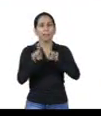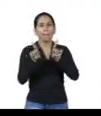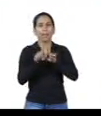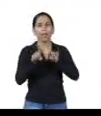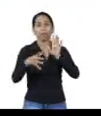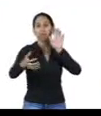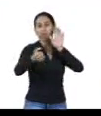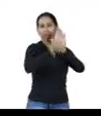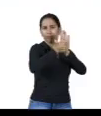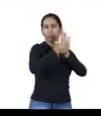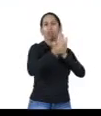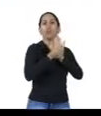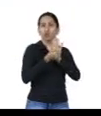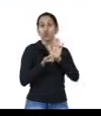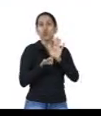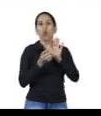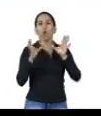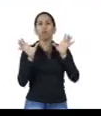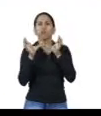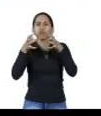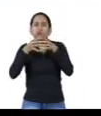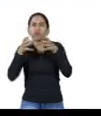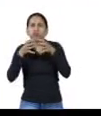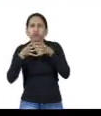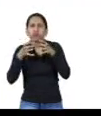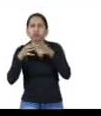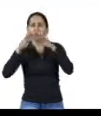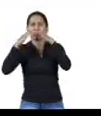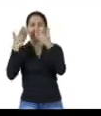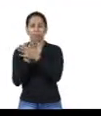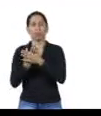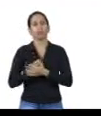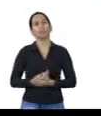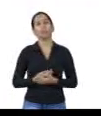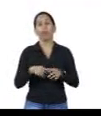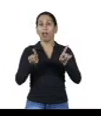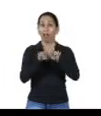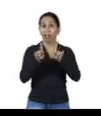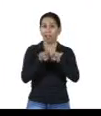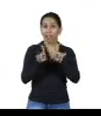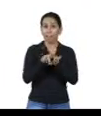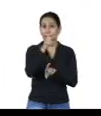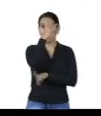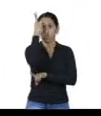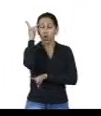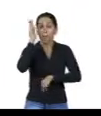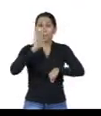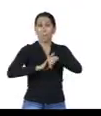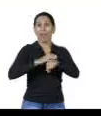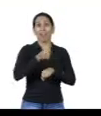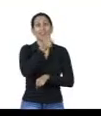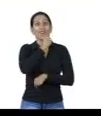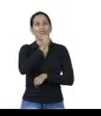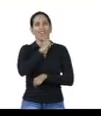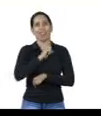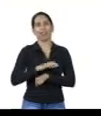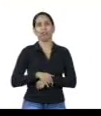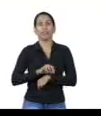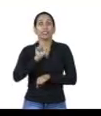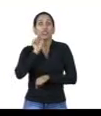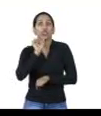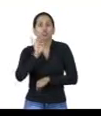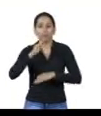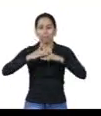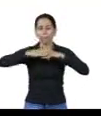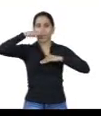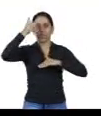registro no conselho de classe. E os operadores de máquinas e equipamentos devem ser maiores de 18 anos, salvo na condição de aprendiz,